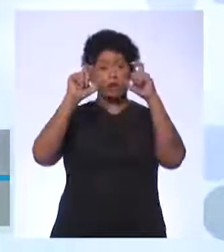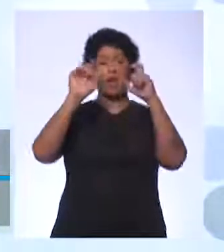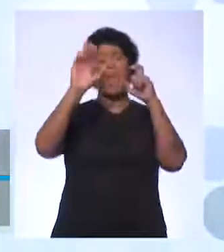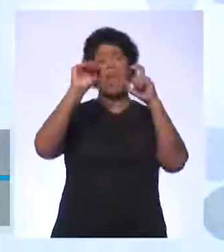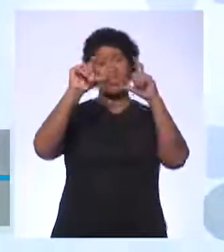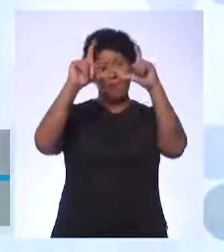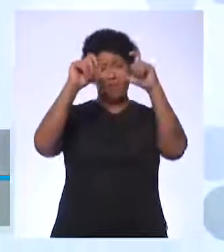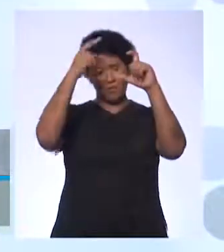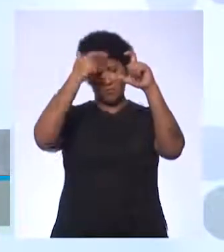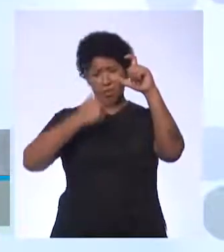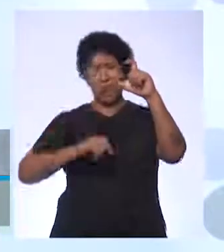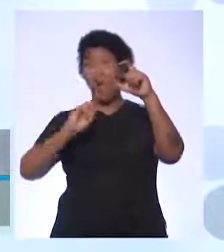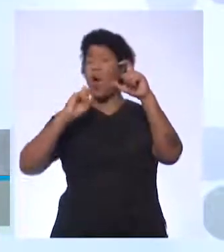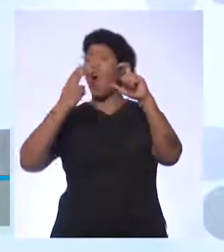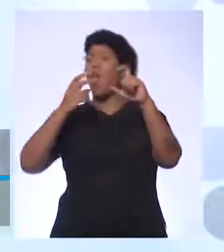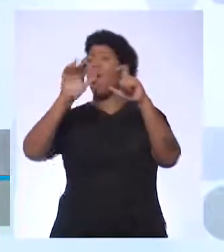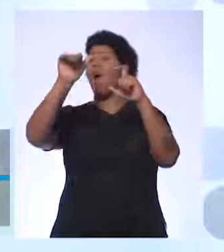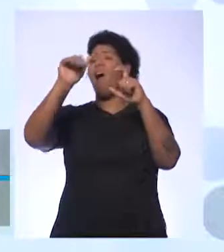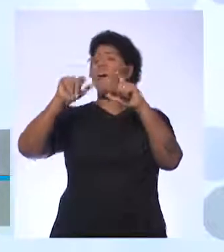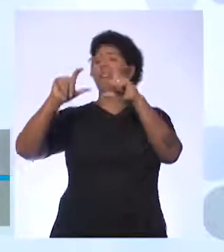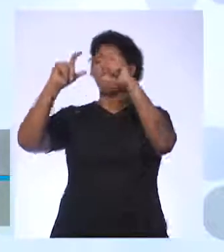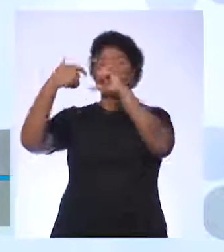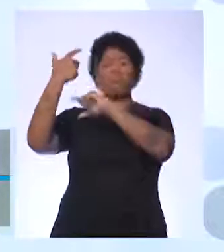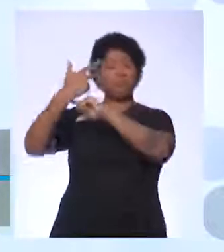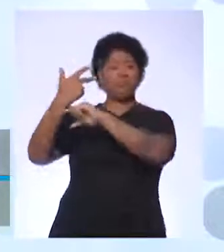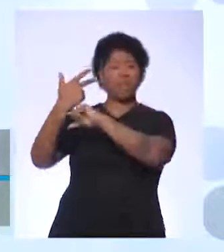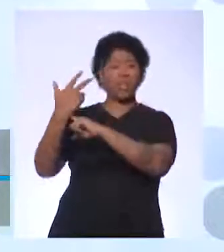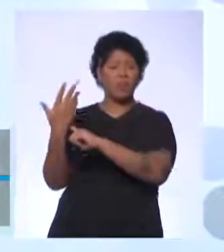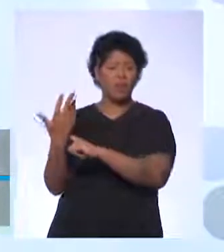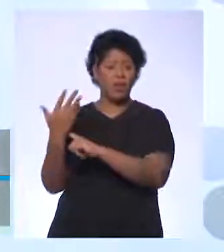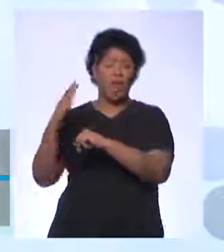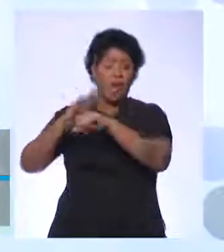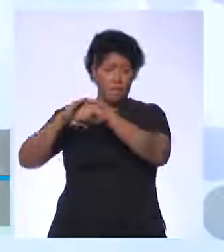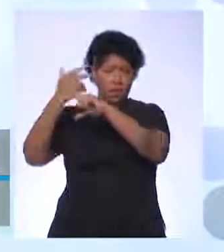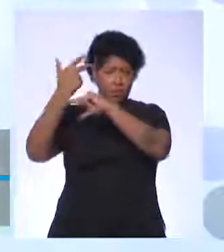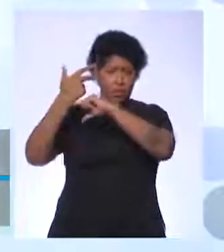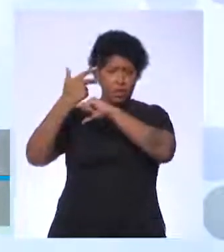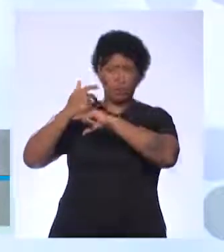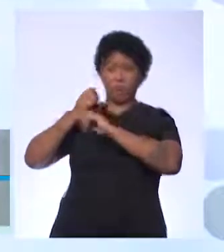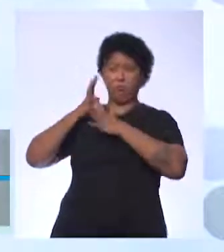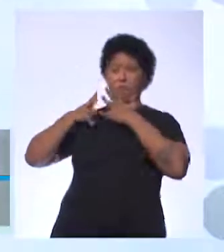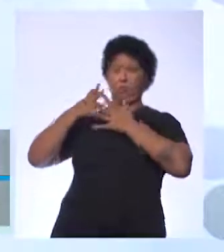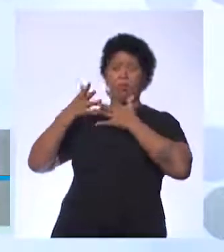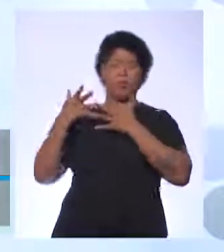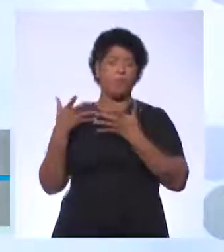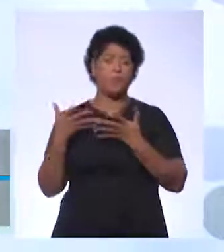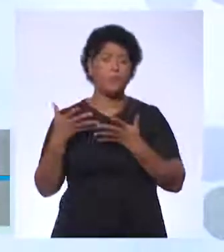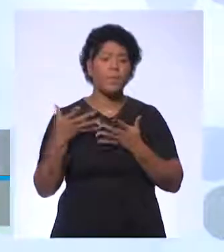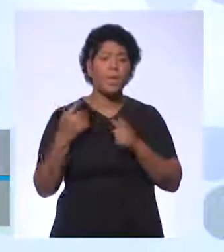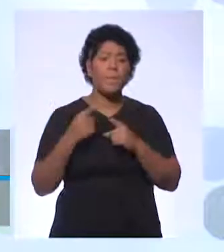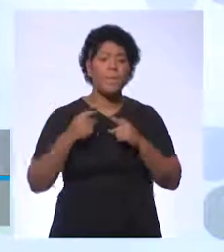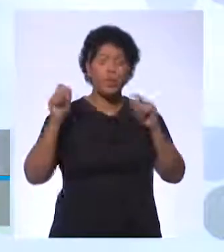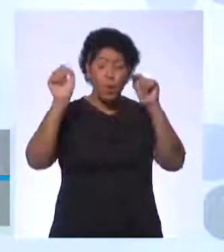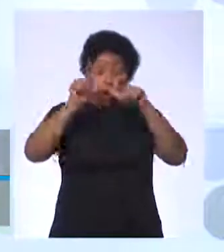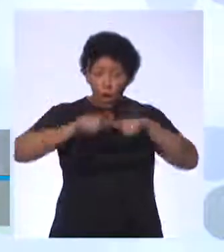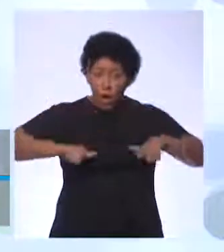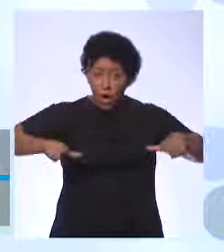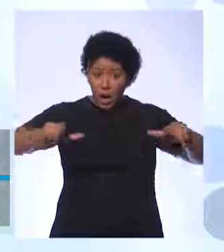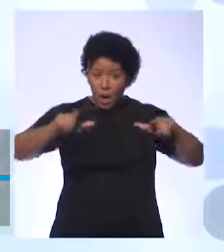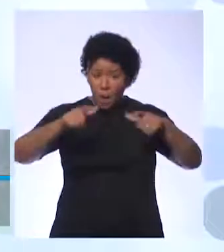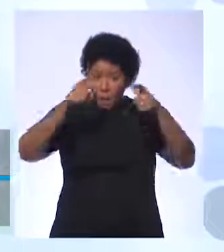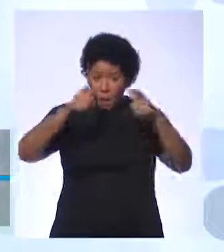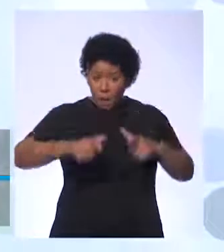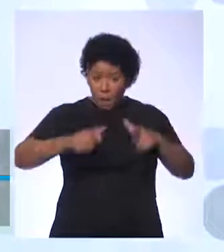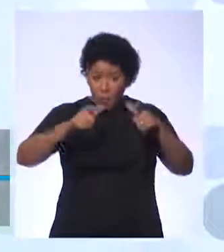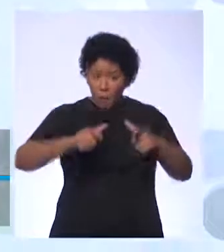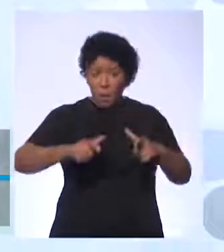Então, sempre precisamos desse contexto aí, um local, um ambiente agradável. Precisa ser um local amplo? Não. Pode ser um